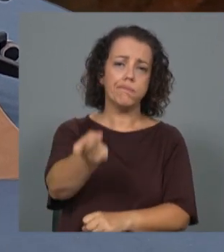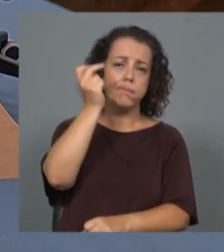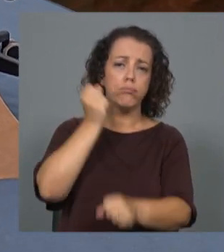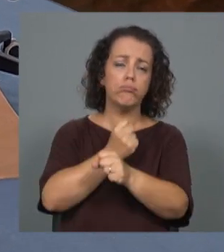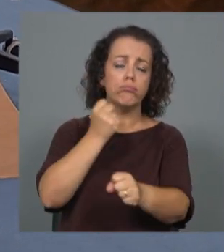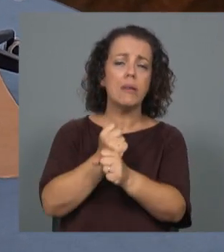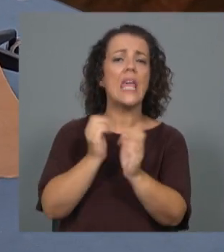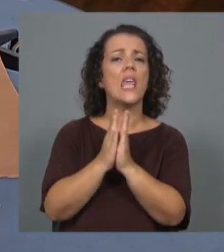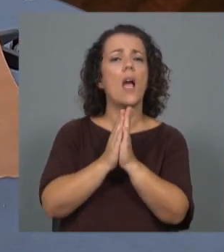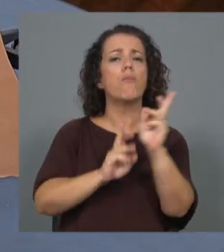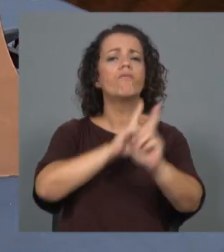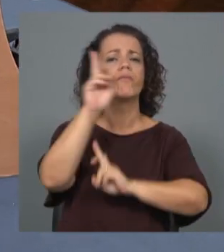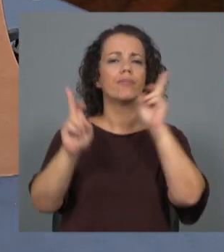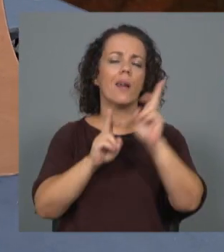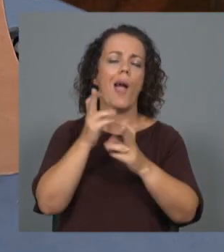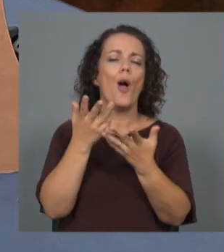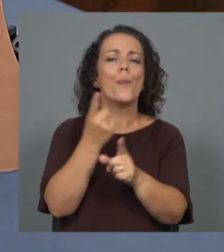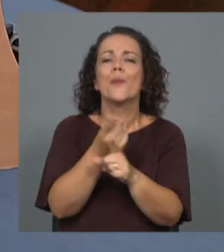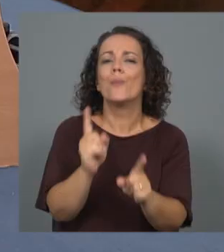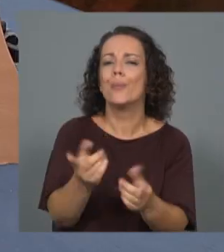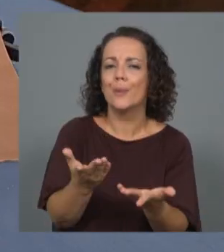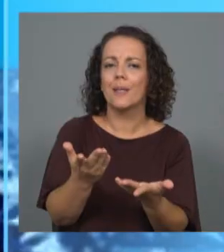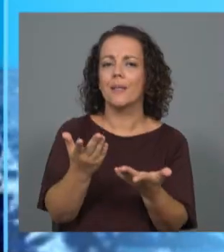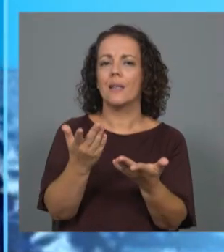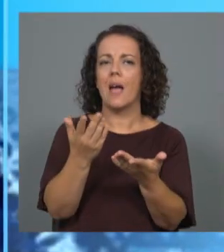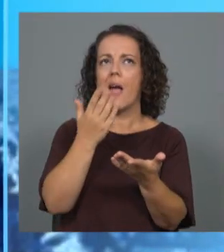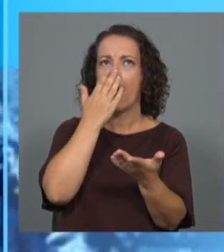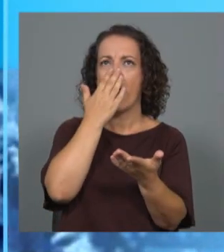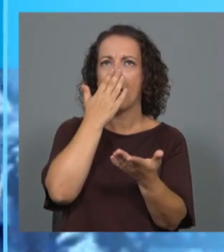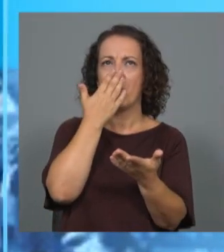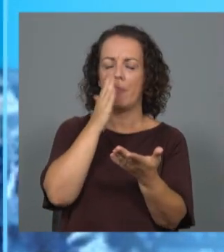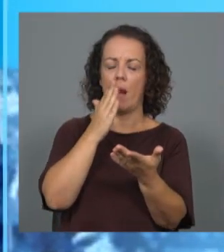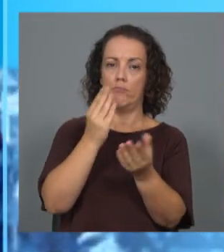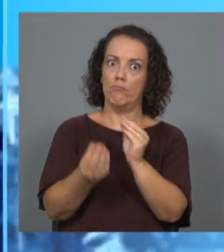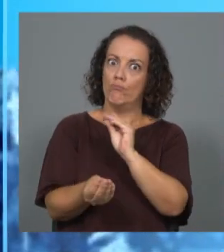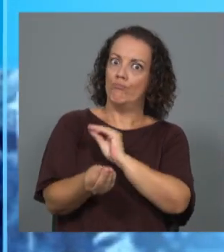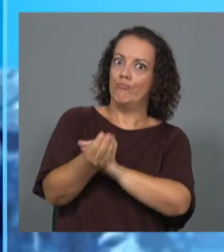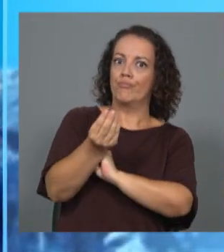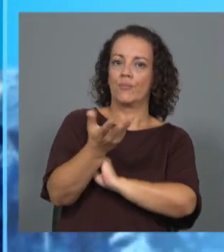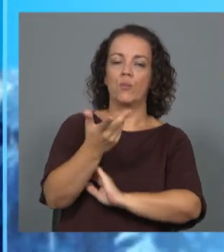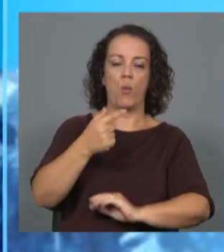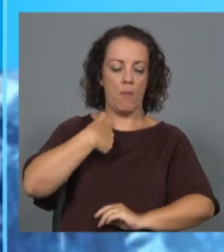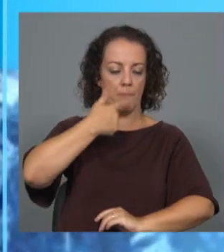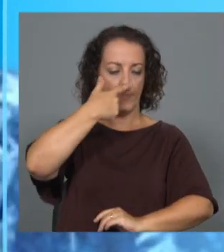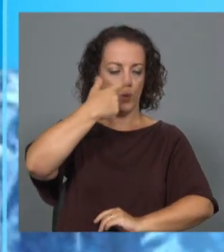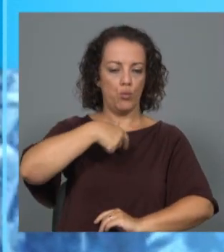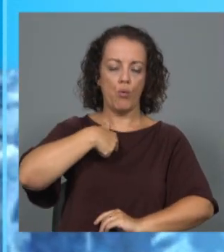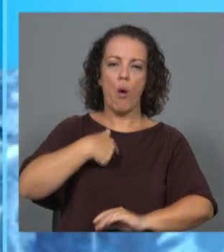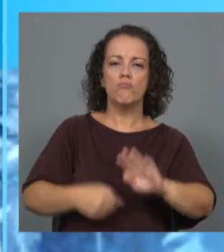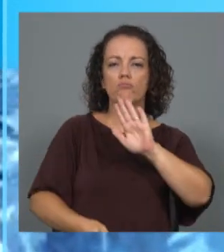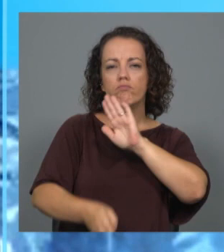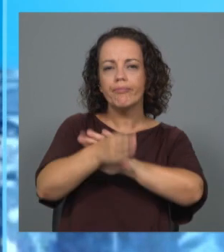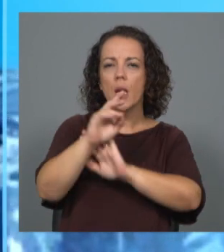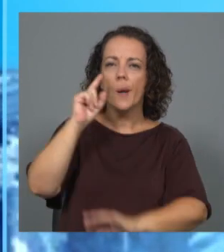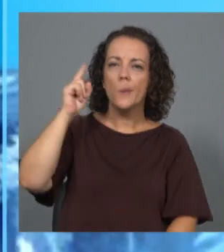partida pode parecer um bocadinho, digamos, muito inovador, porque que em parte para um território longínquo, para